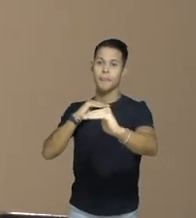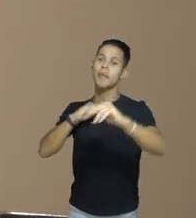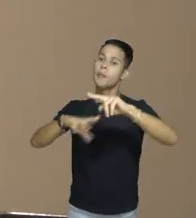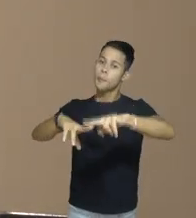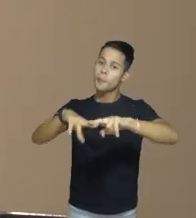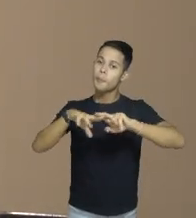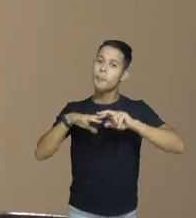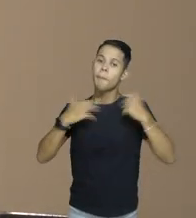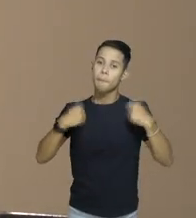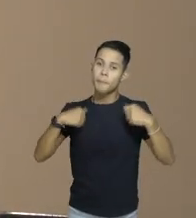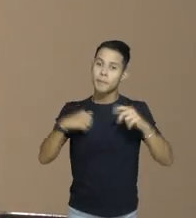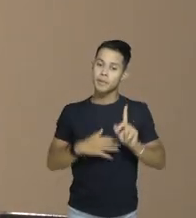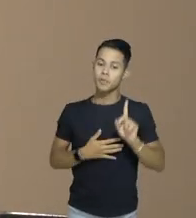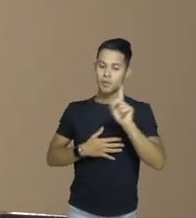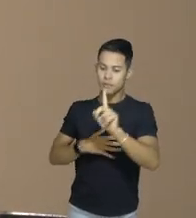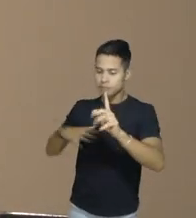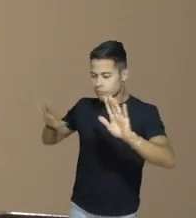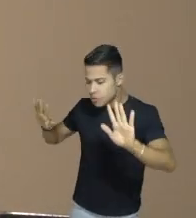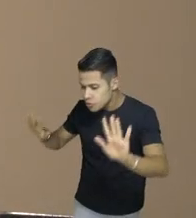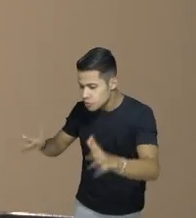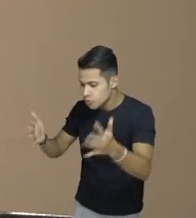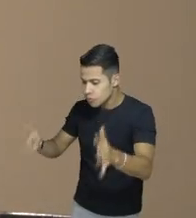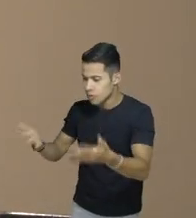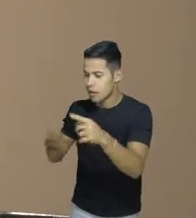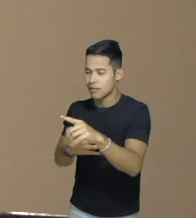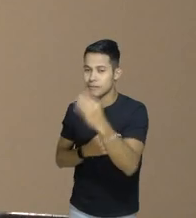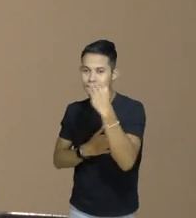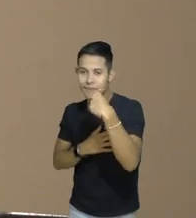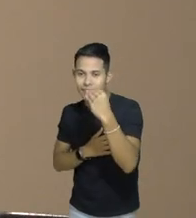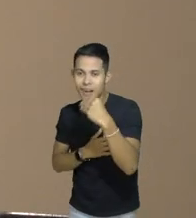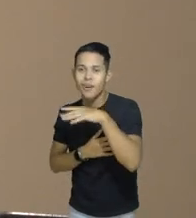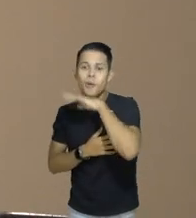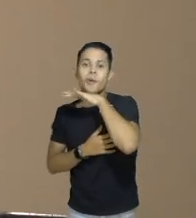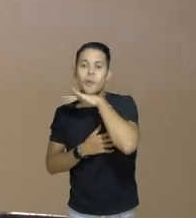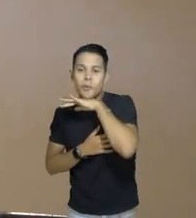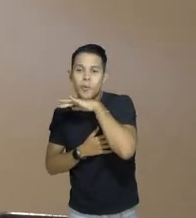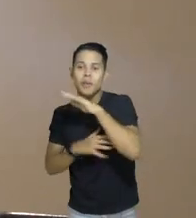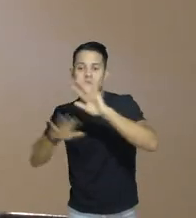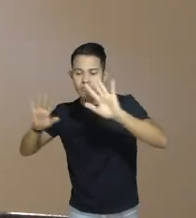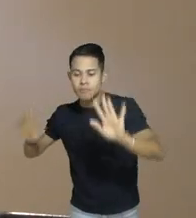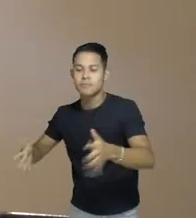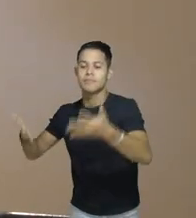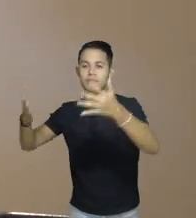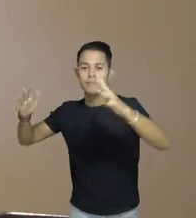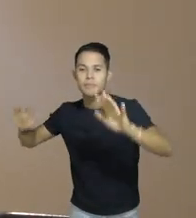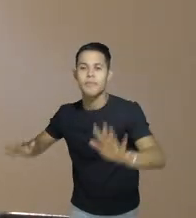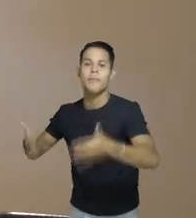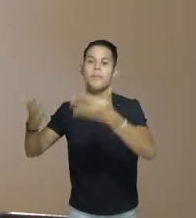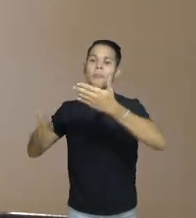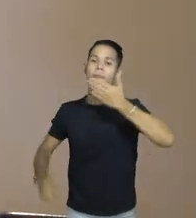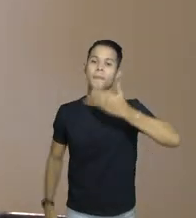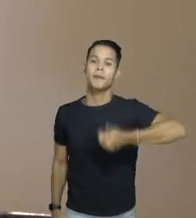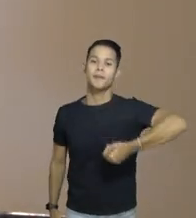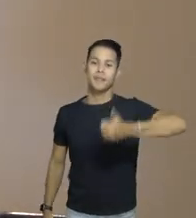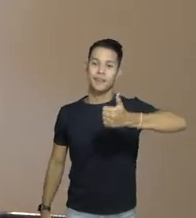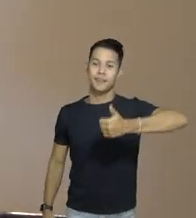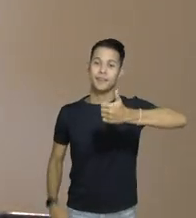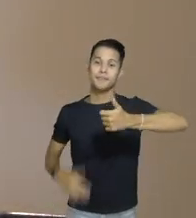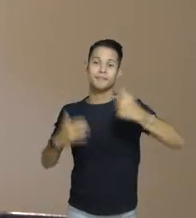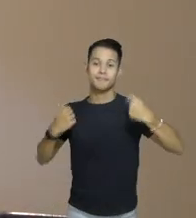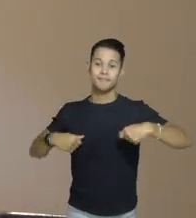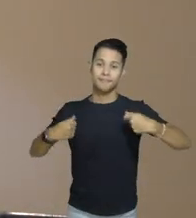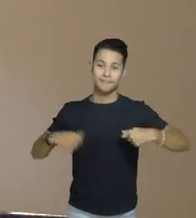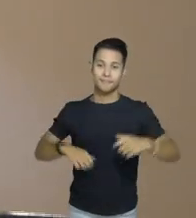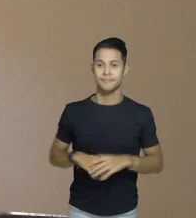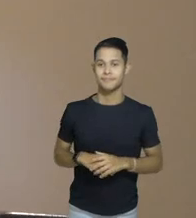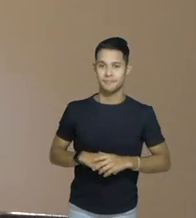e estimular a habilidade que não está legal, que faz parte do quadro, e melhorar. Eu tenho que dar um combustível para ela.